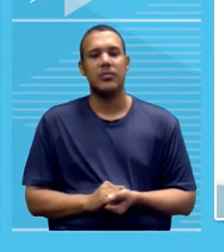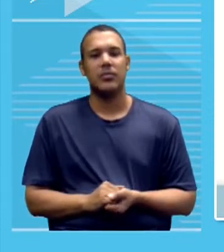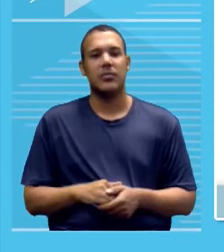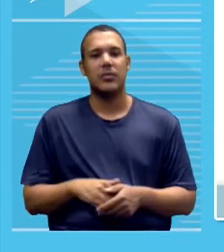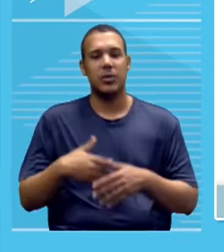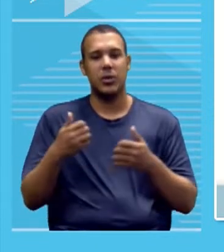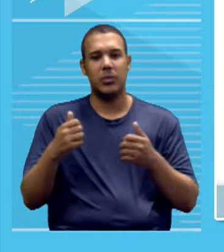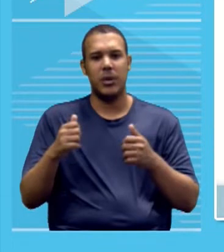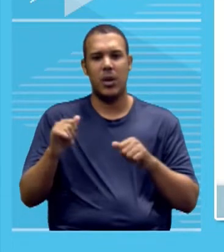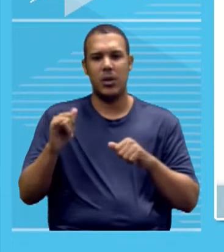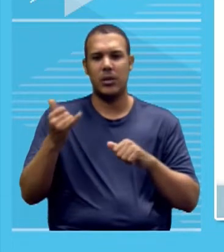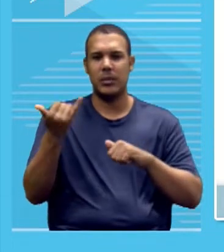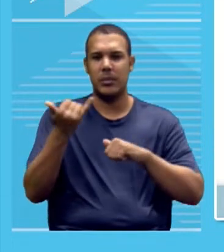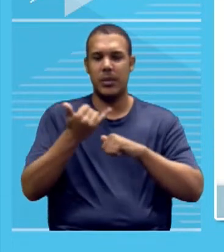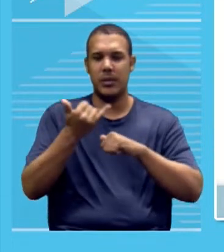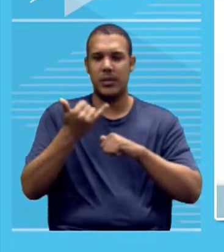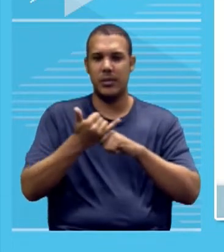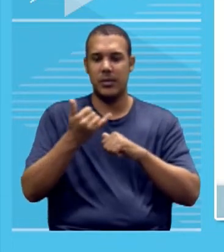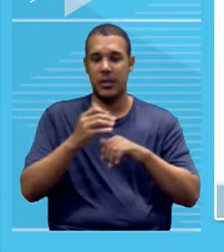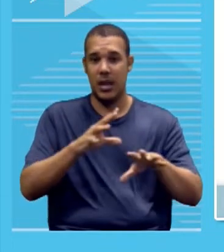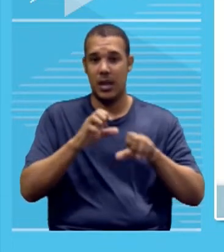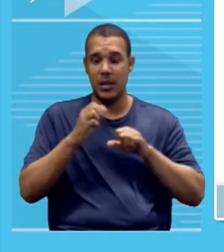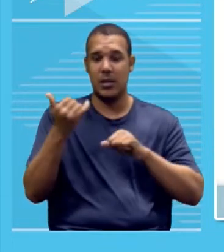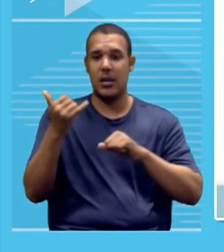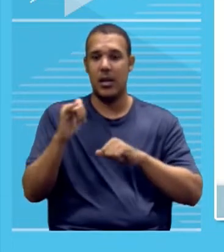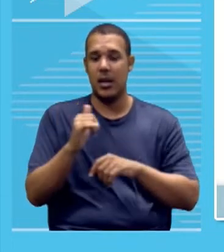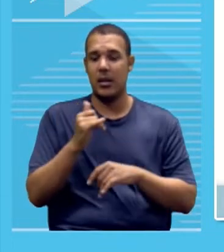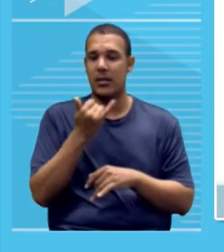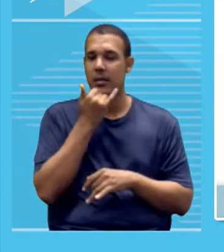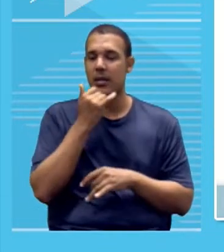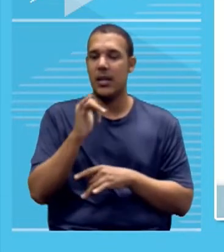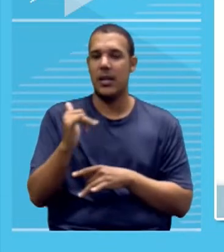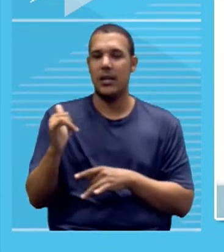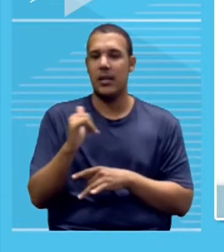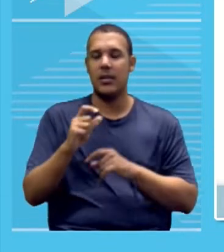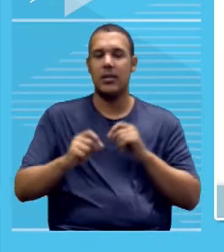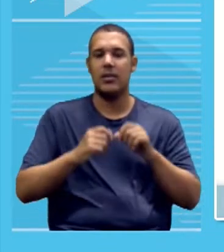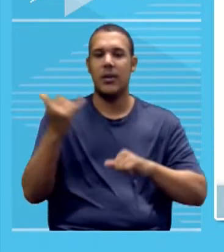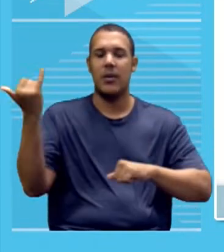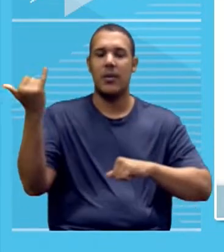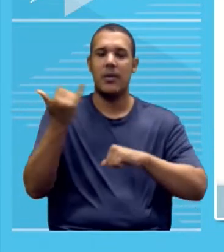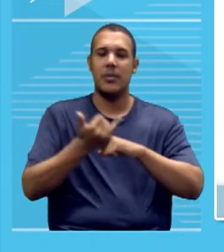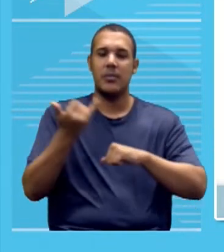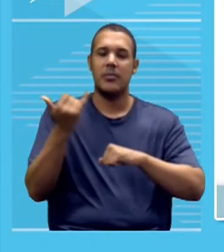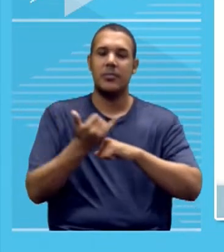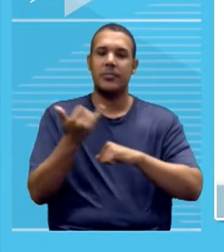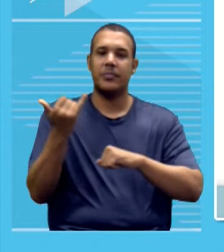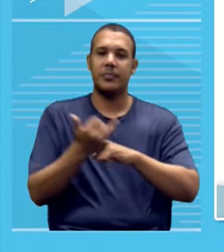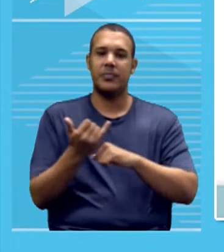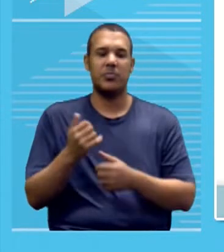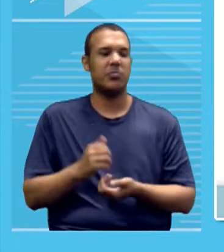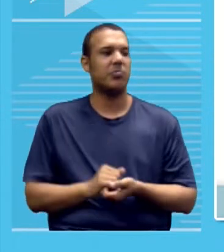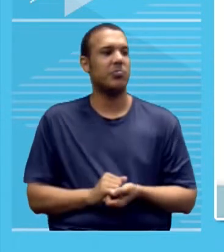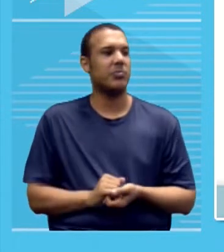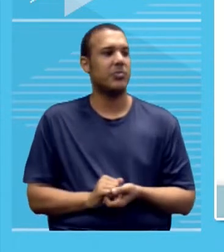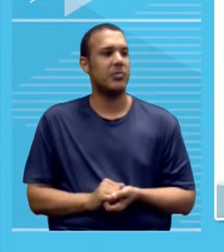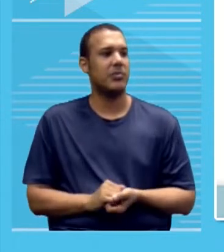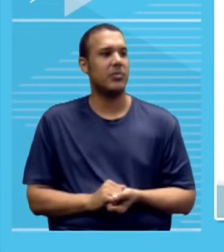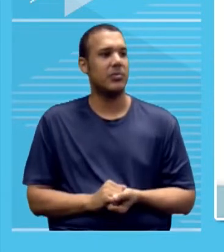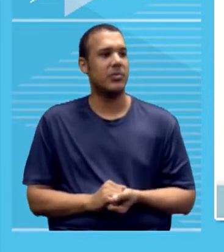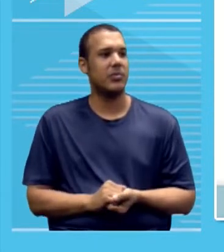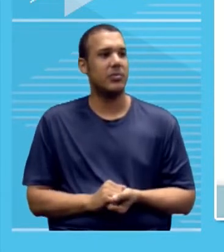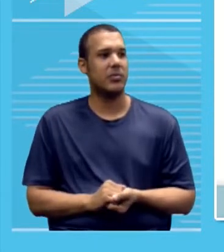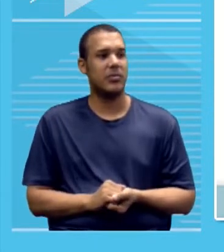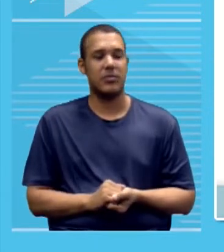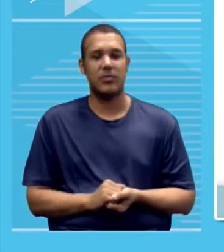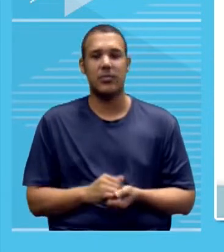condutores metálicos, ou os melhores condutores elétricos, desculpa, são os metais, tá bom? Claro que a gente já sabe disso aqui. Você